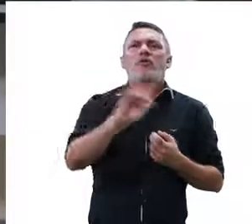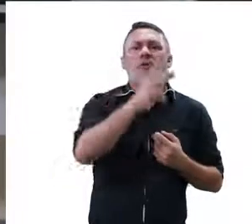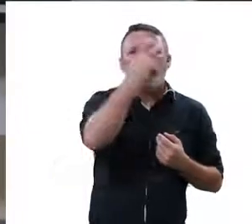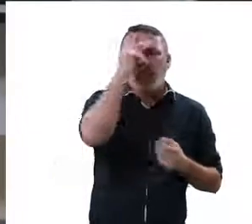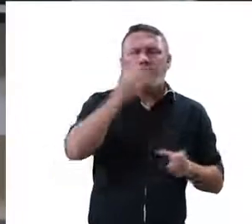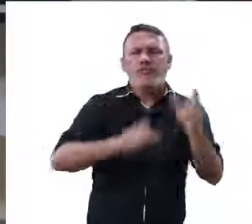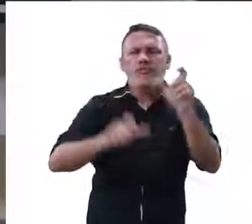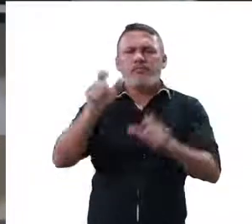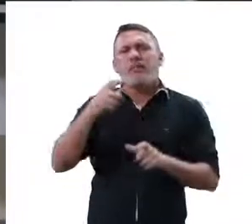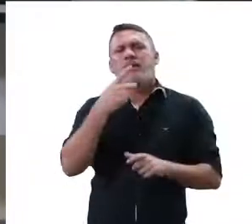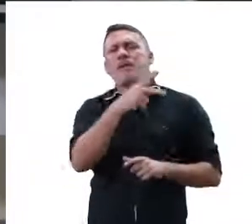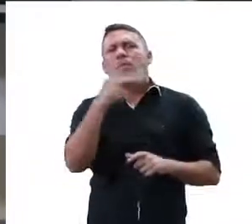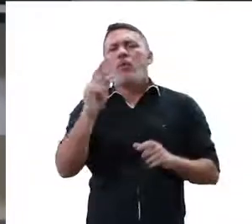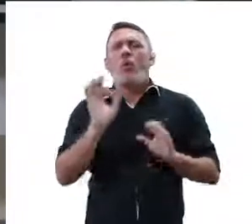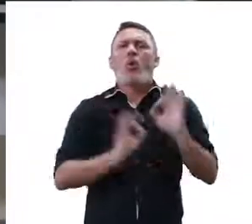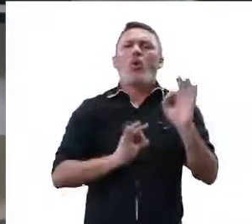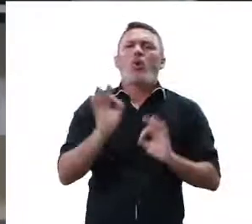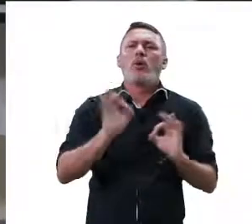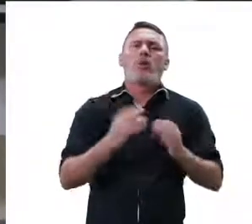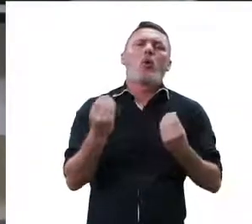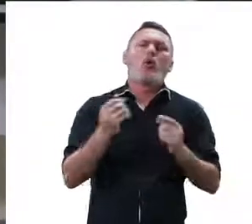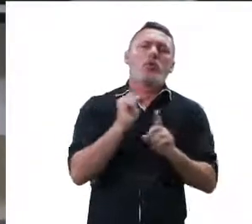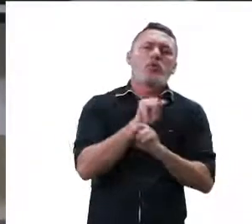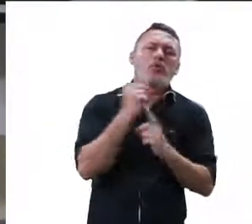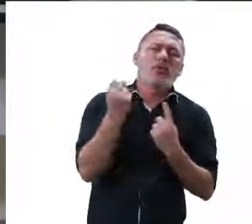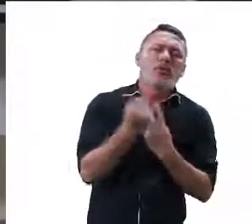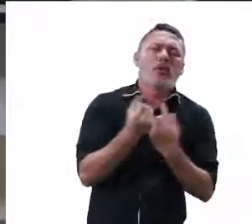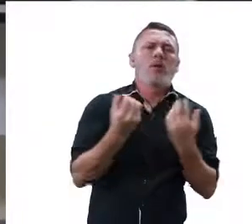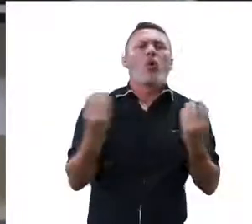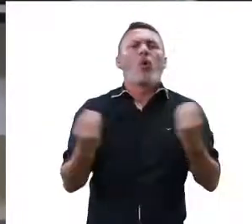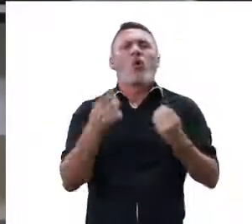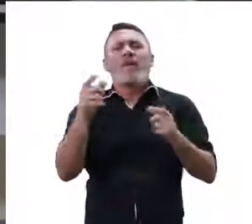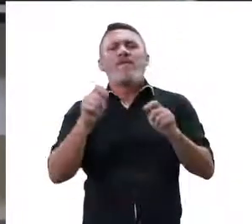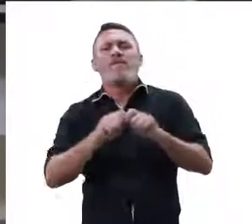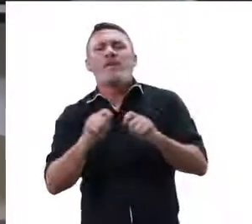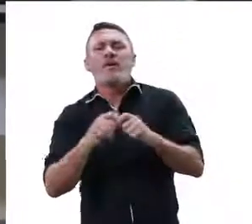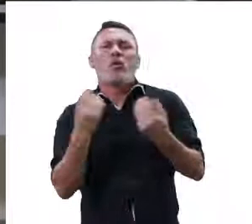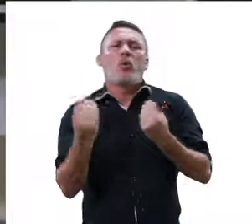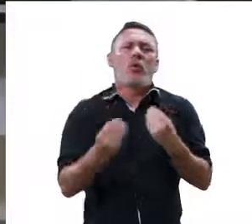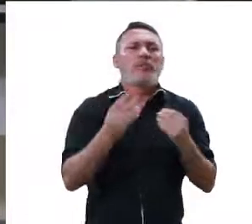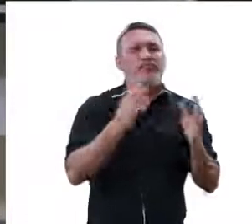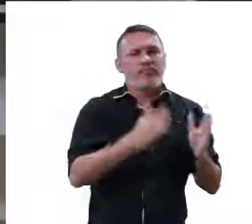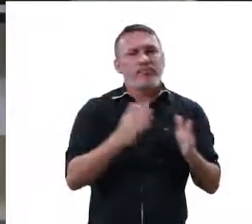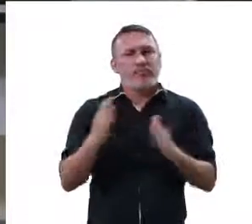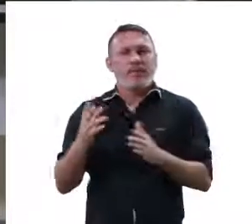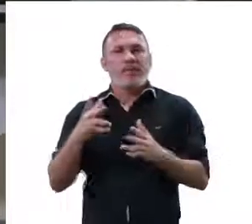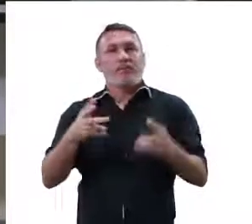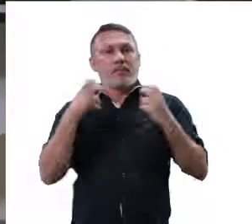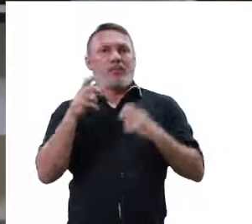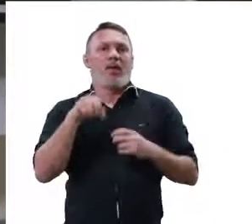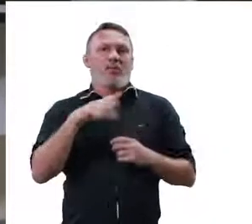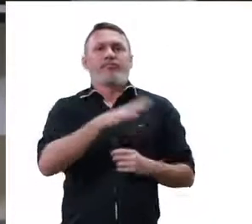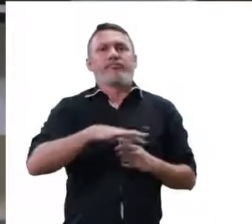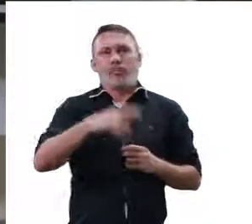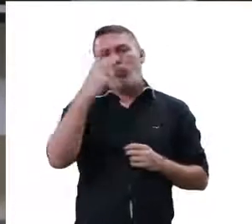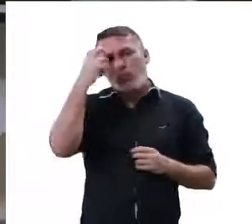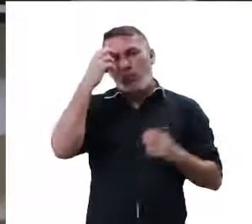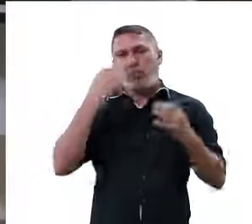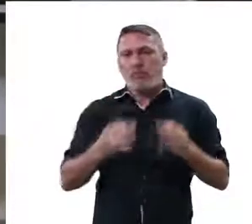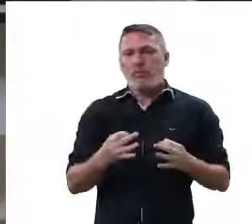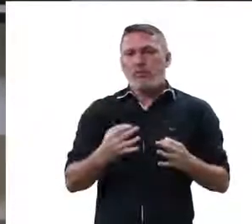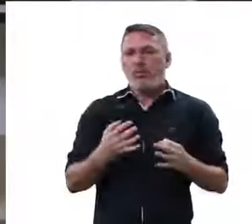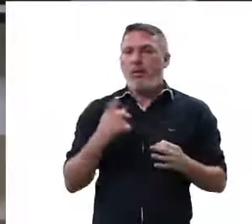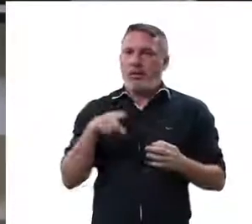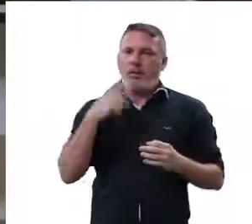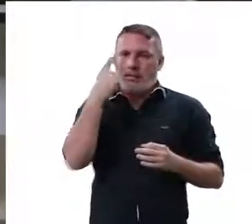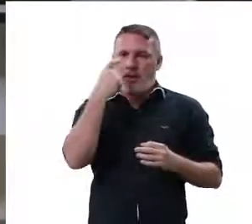é que os indivíduos se organizam, né? Como é que eles fazem? Isso também reflete aspectos dessa cultura. Então,